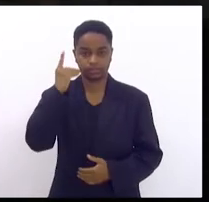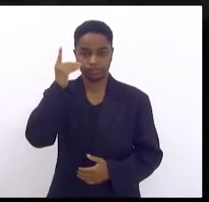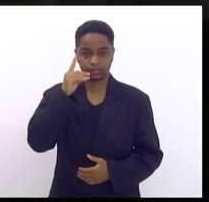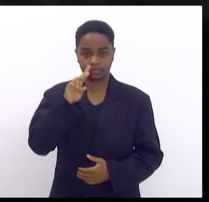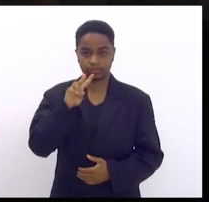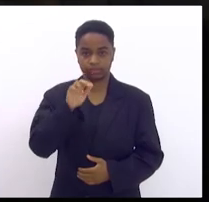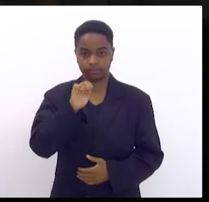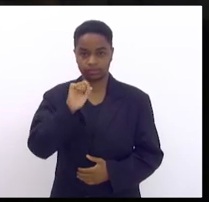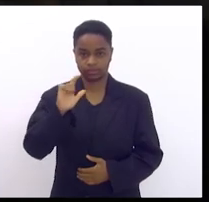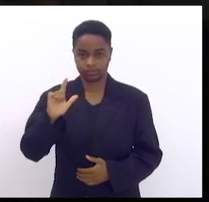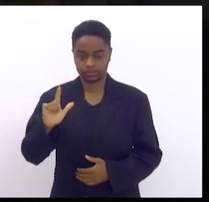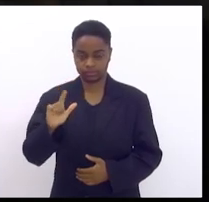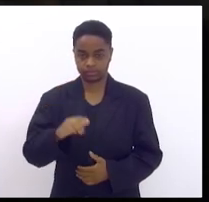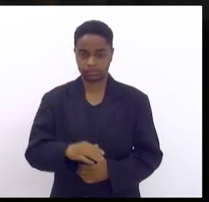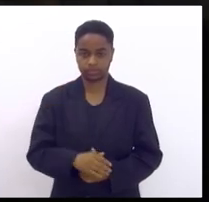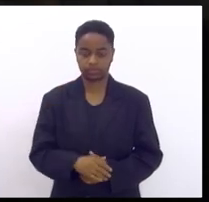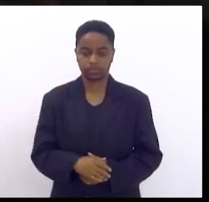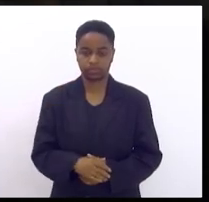deputado Val da Ceasa,